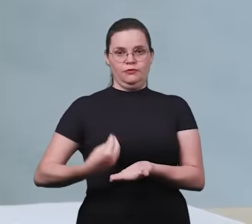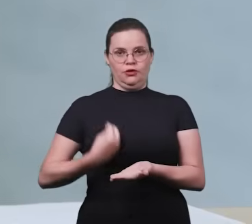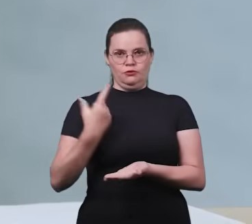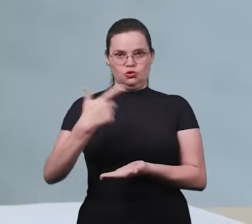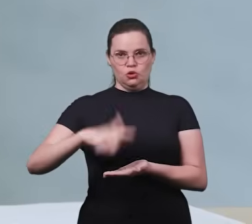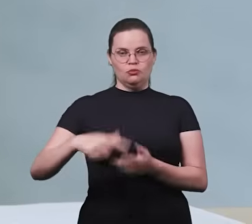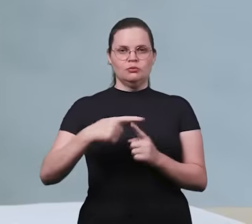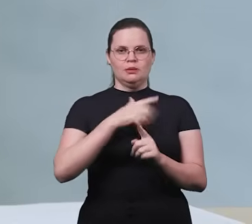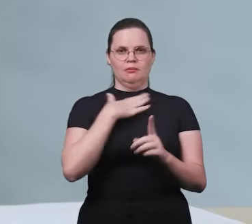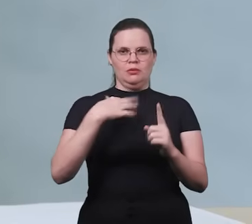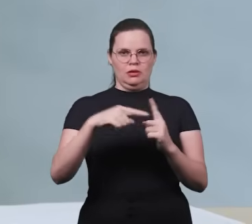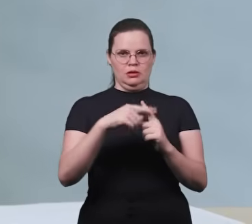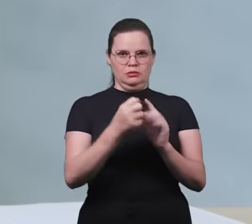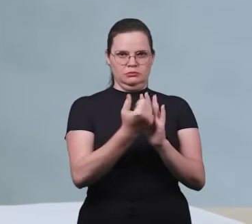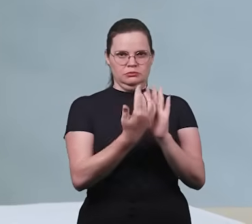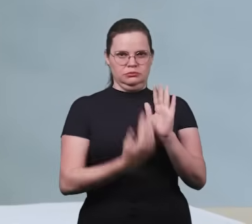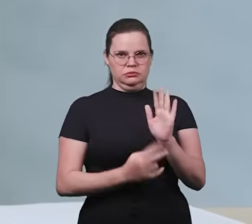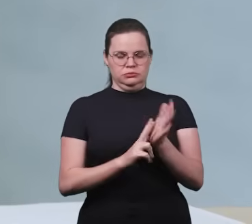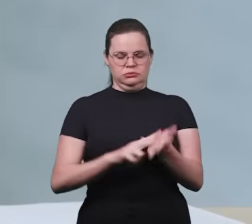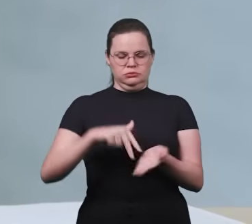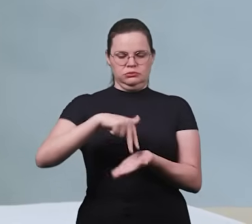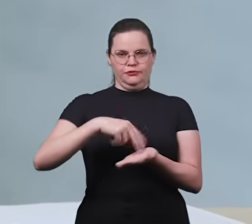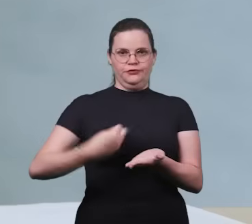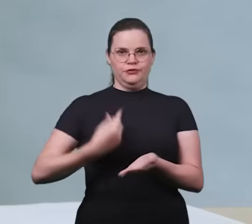o Senhor ele pergunta a Pedro.